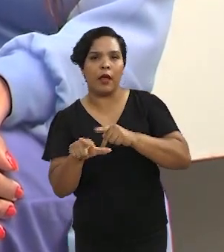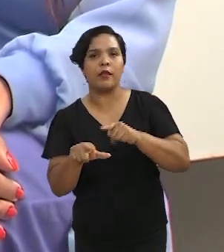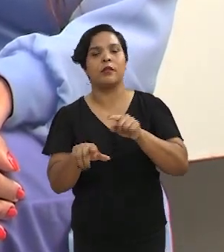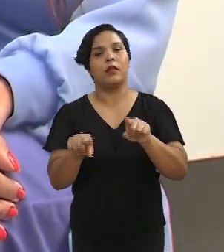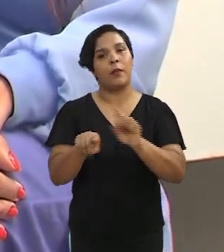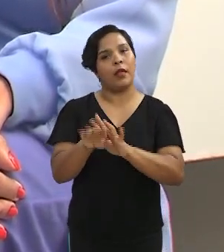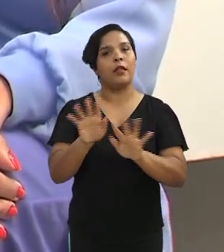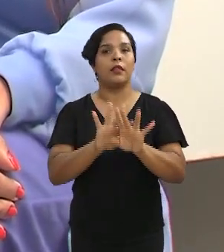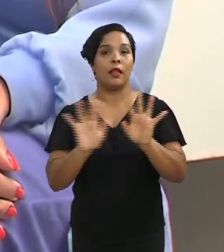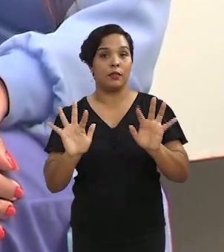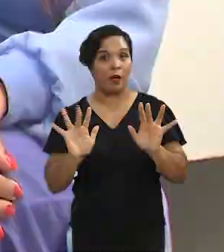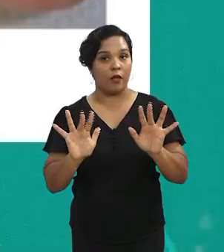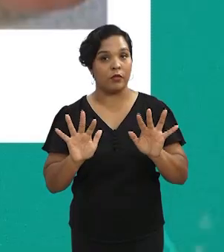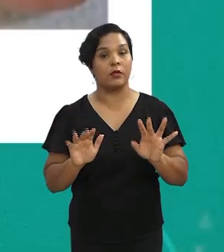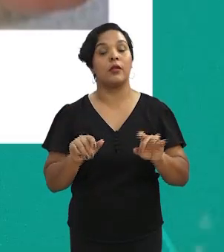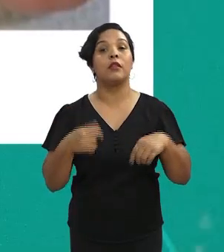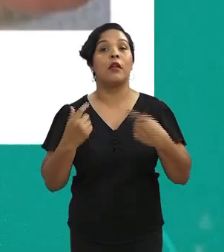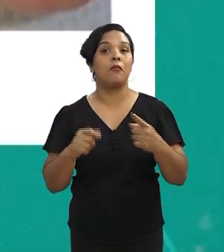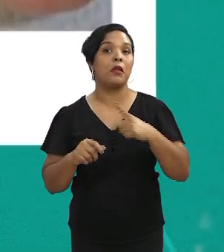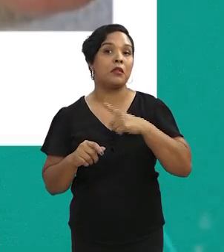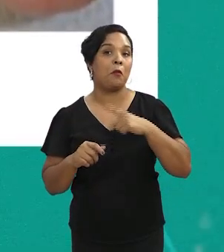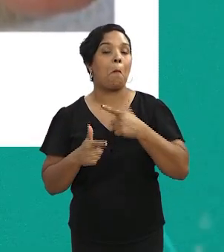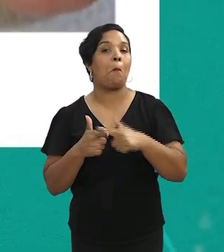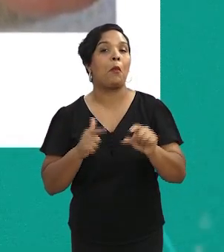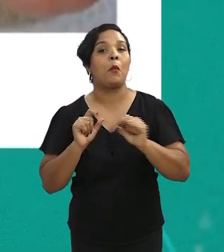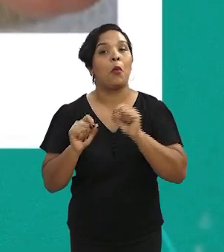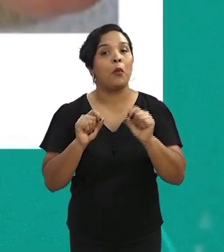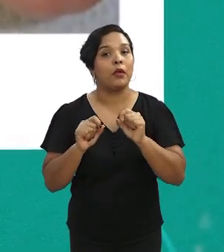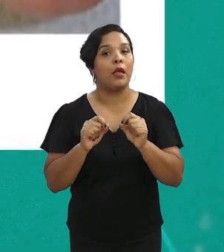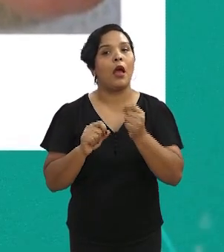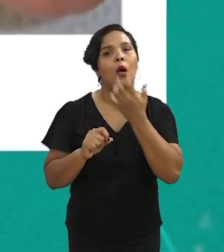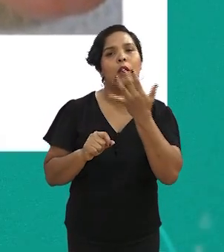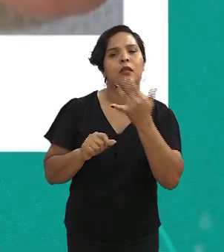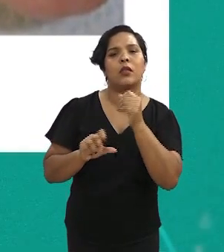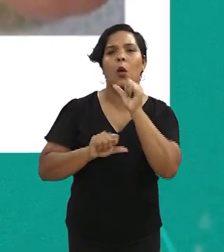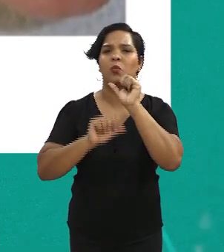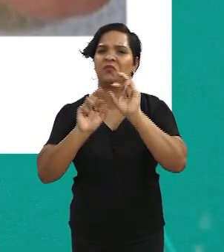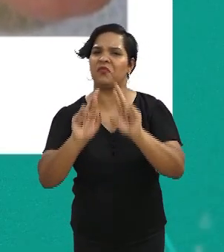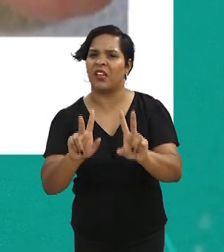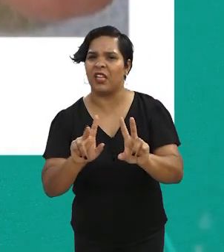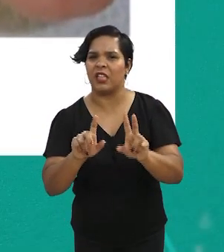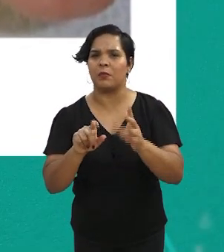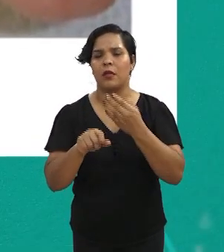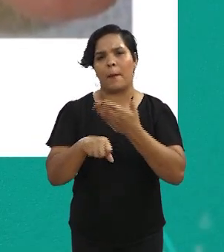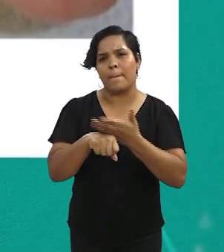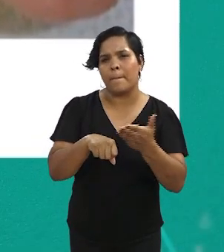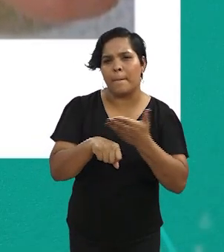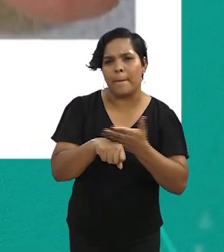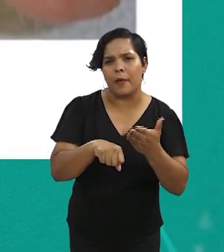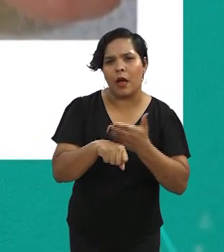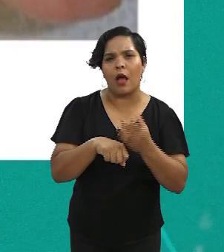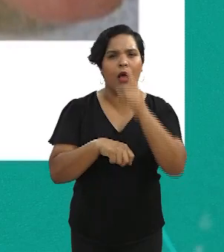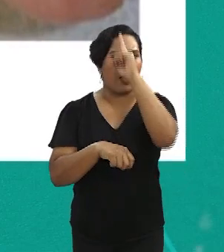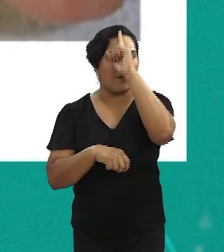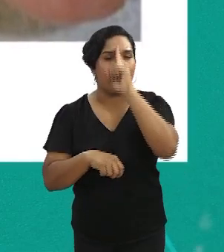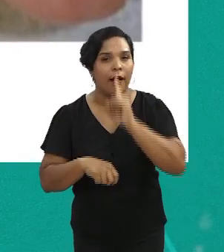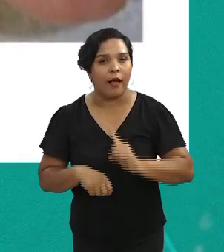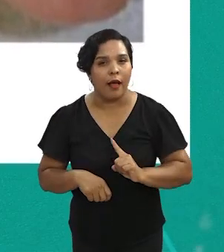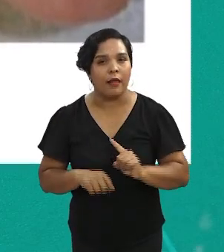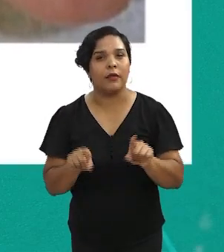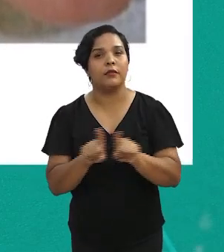dos pés quanto as unhas das mãos. Então vai causar a coloração modificada, né? Fica mais esbranquiçada, fica